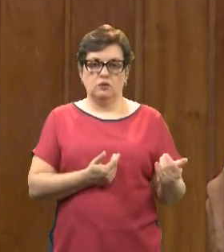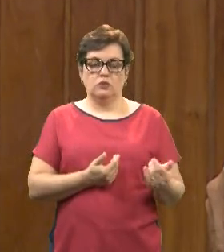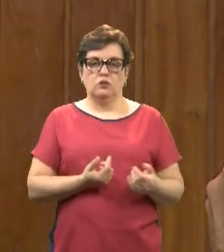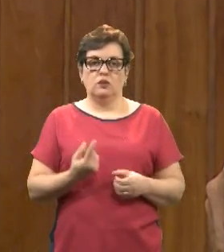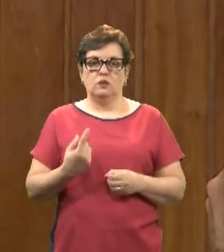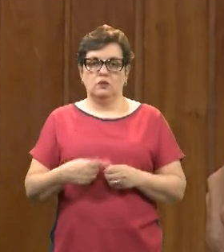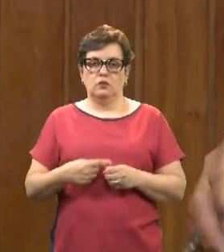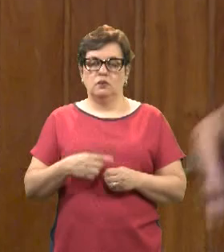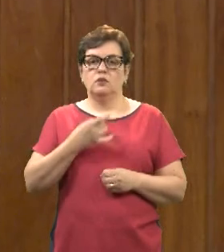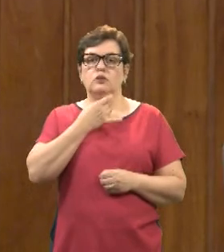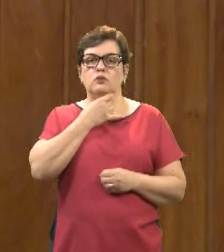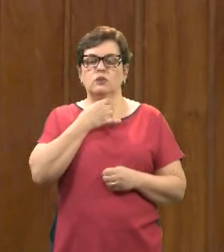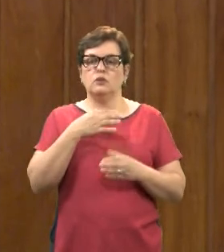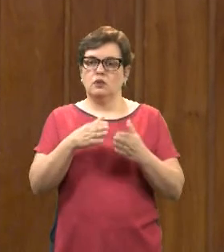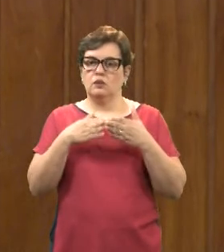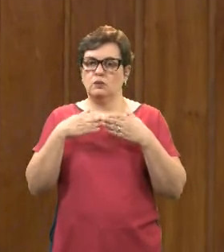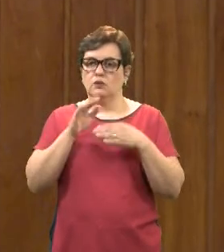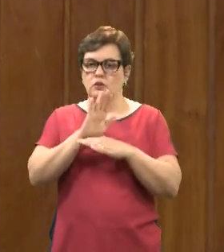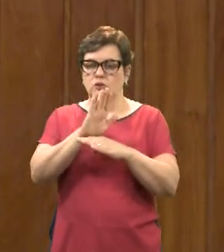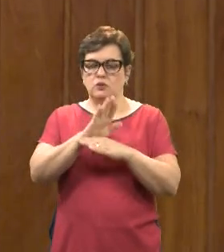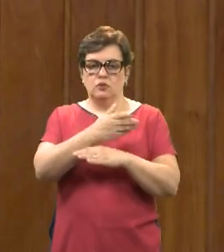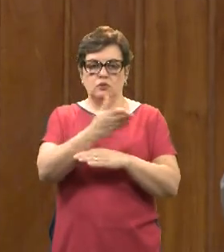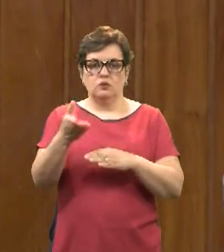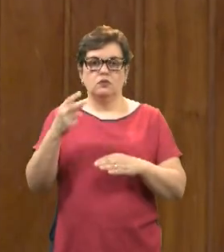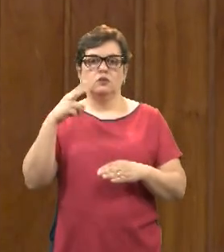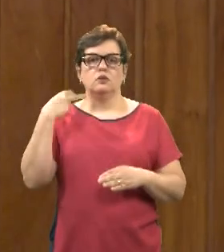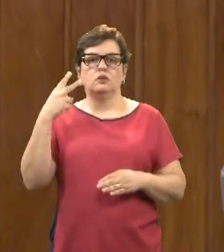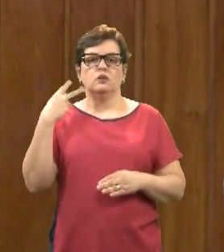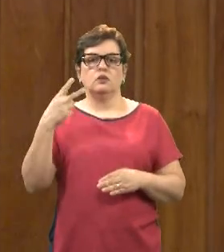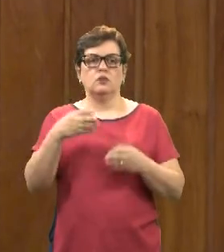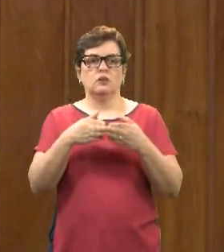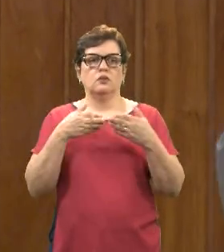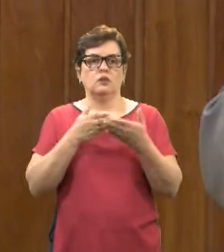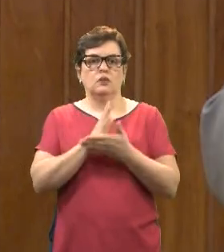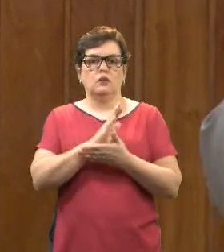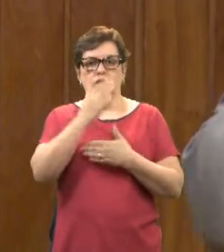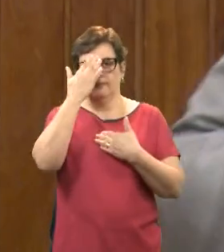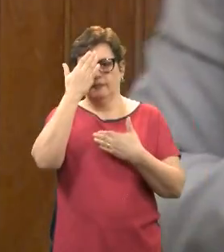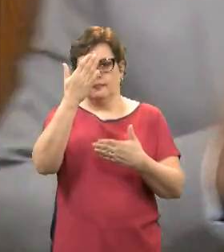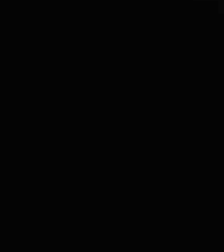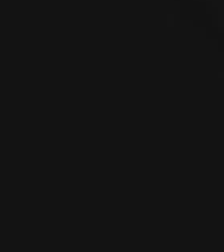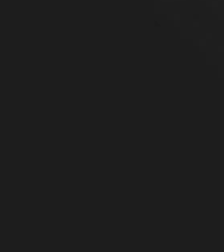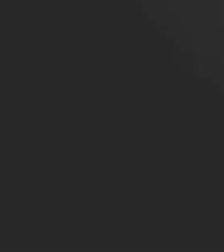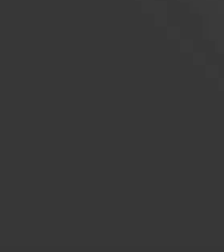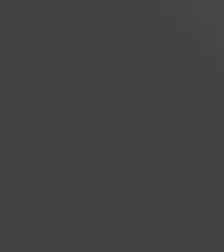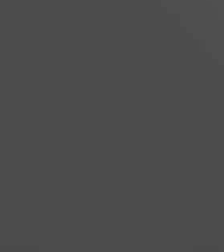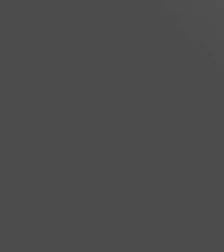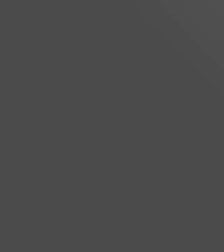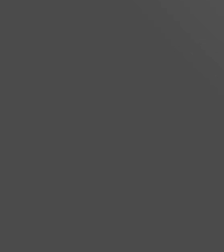dos nobres vereadores nesse requerimento, peço a aprovação. Muito obrigado.